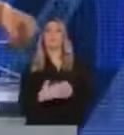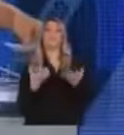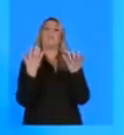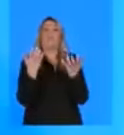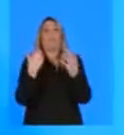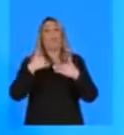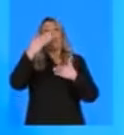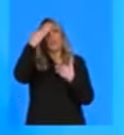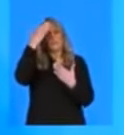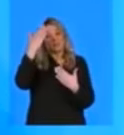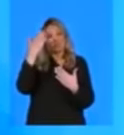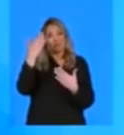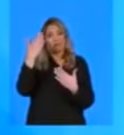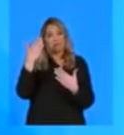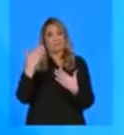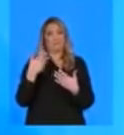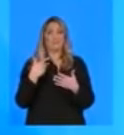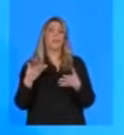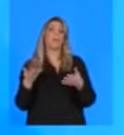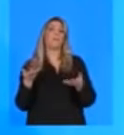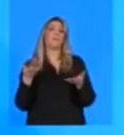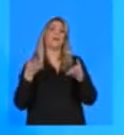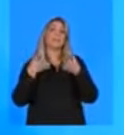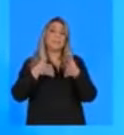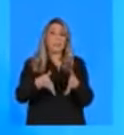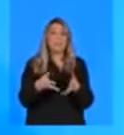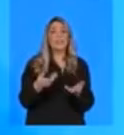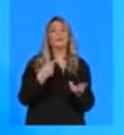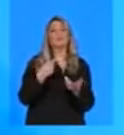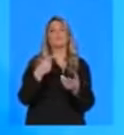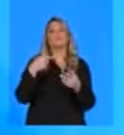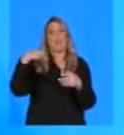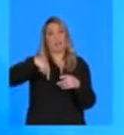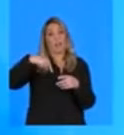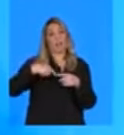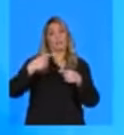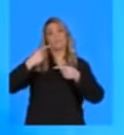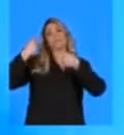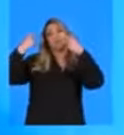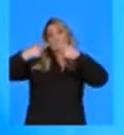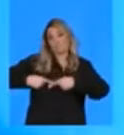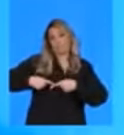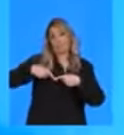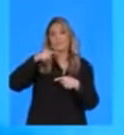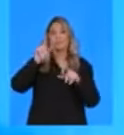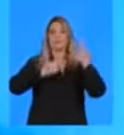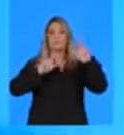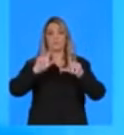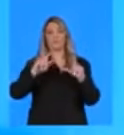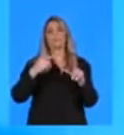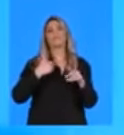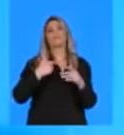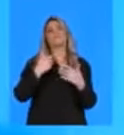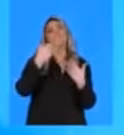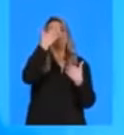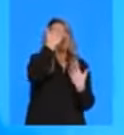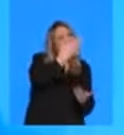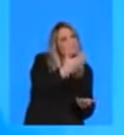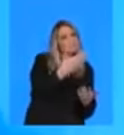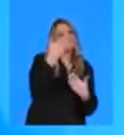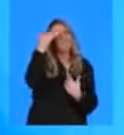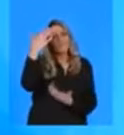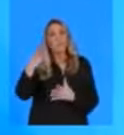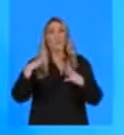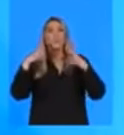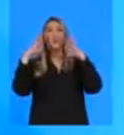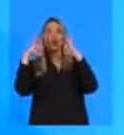agradecer a participação e nesse debate da Red TV da Rede TV saudar todos os meus colegas saudar a Mariana